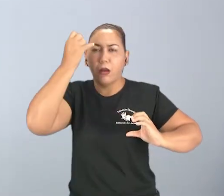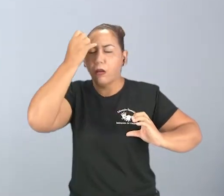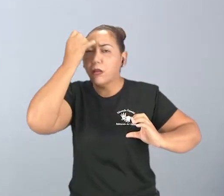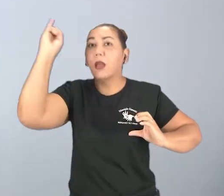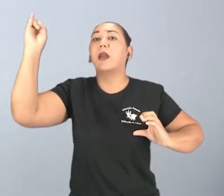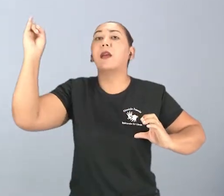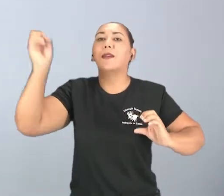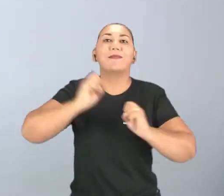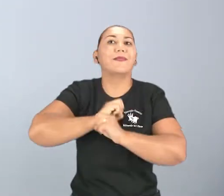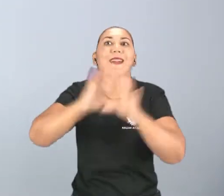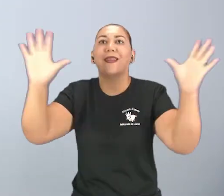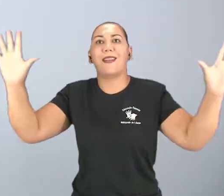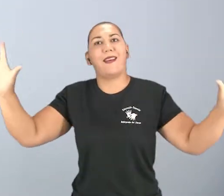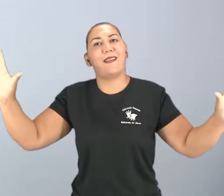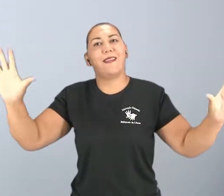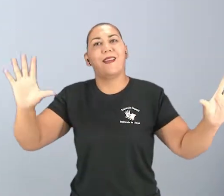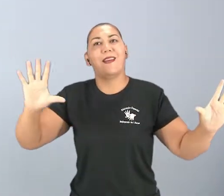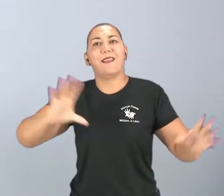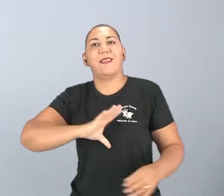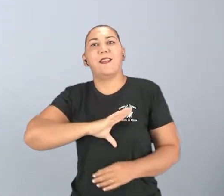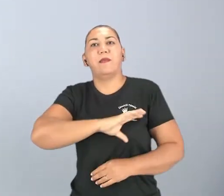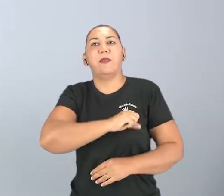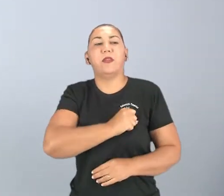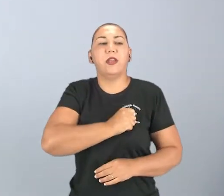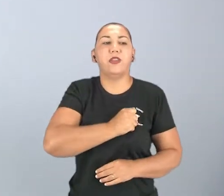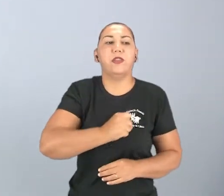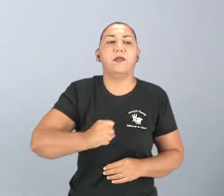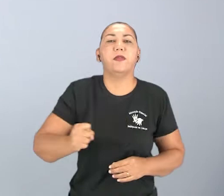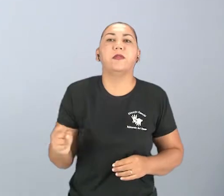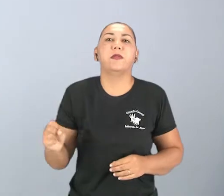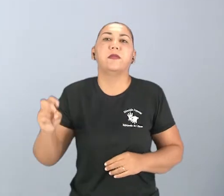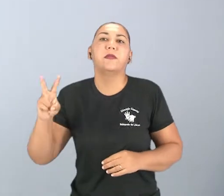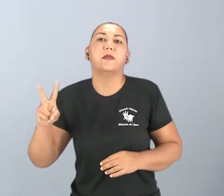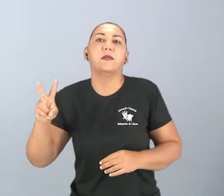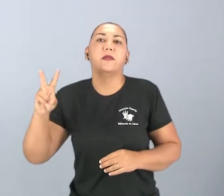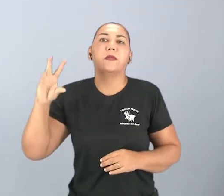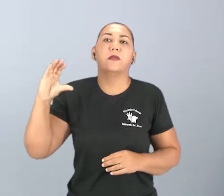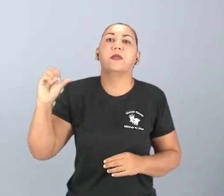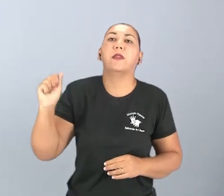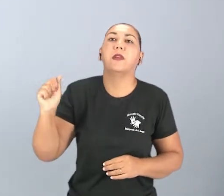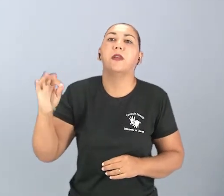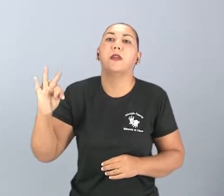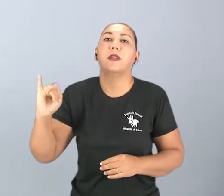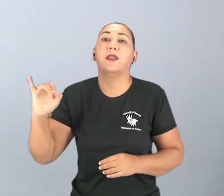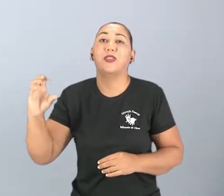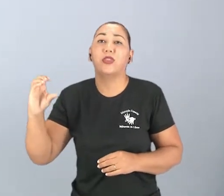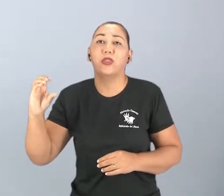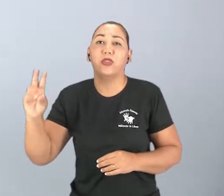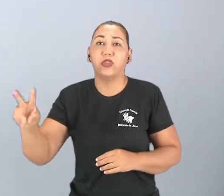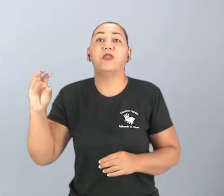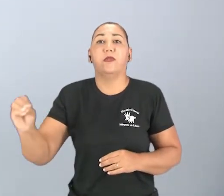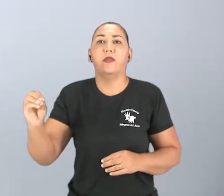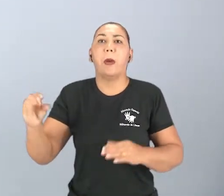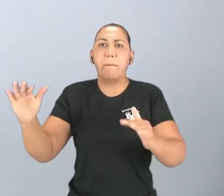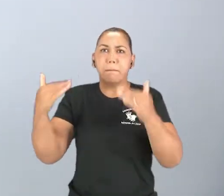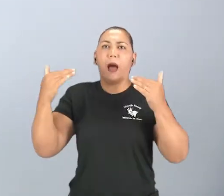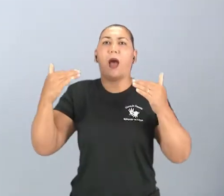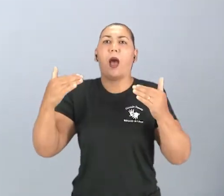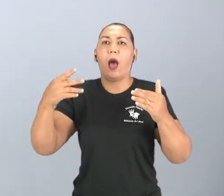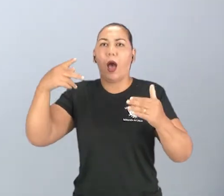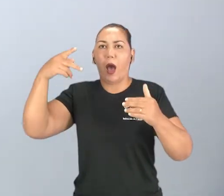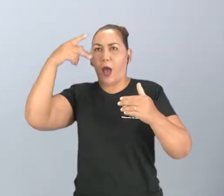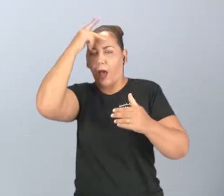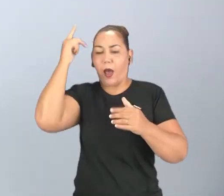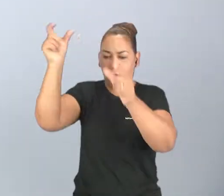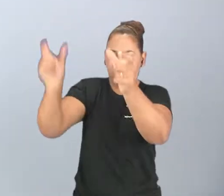amor, que foi usado aí como vocativo, né, para chamar a atenção da pessoa amada. Ali ele diz, essa é a última oração, então